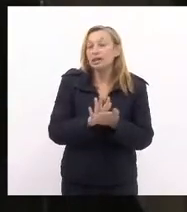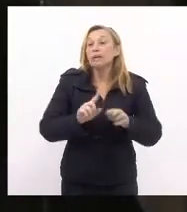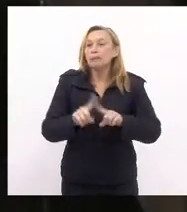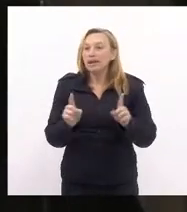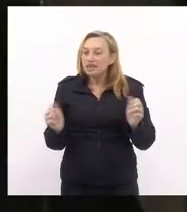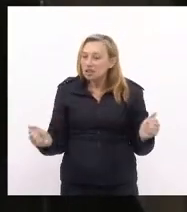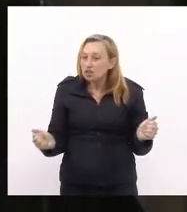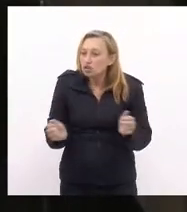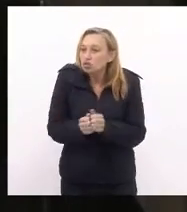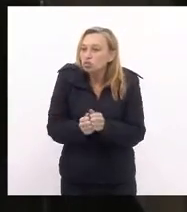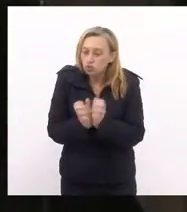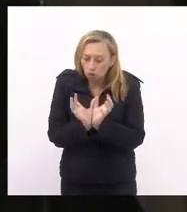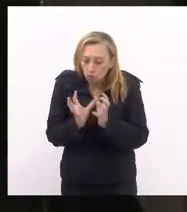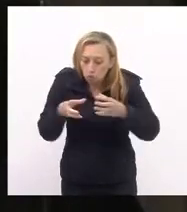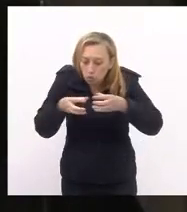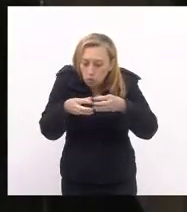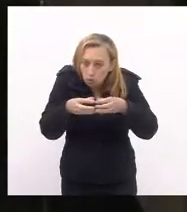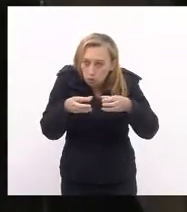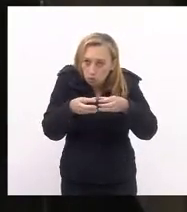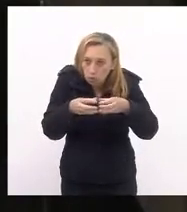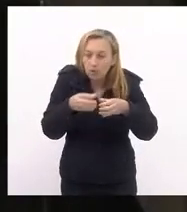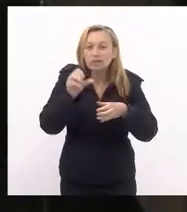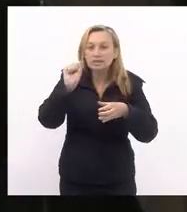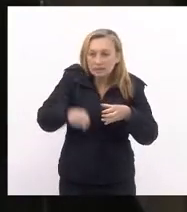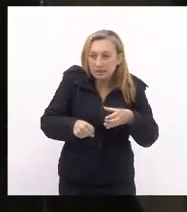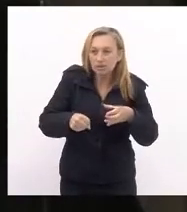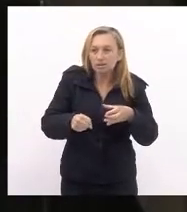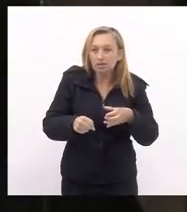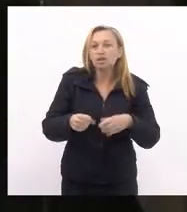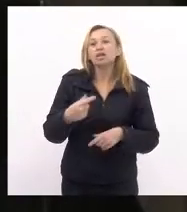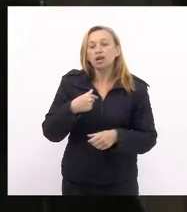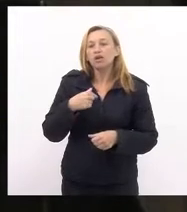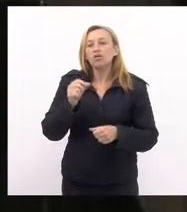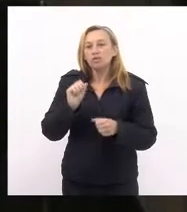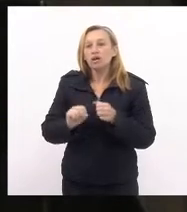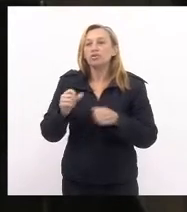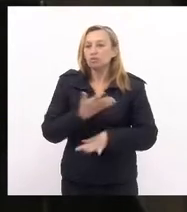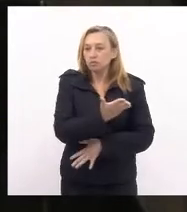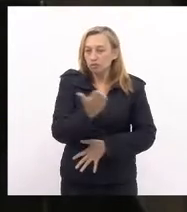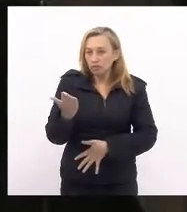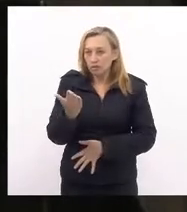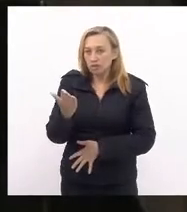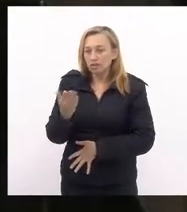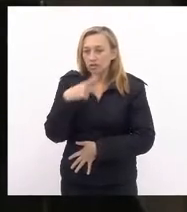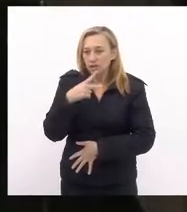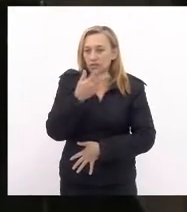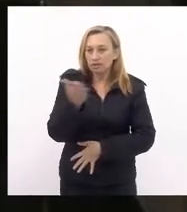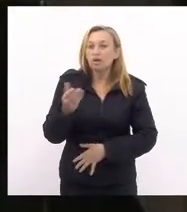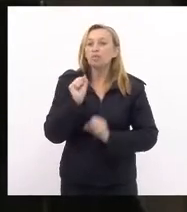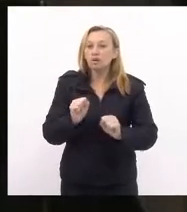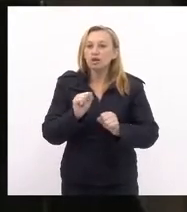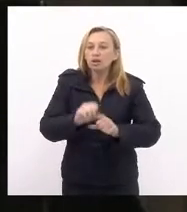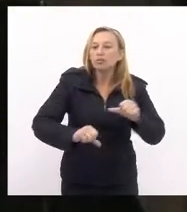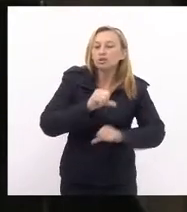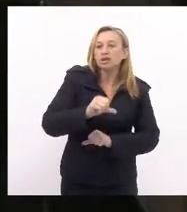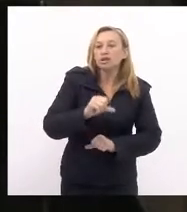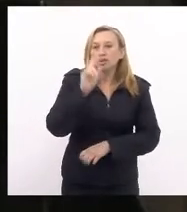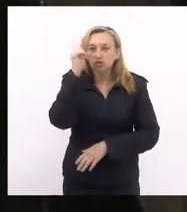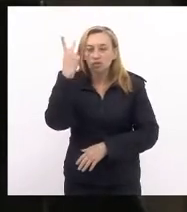Mas quando se trata de um grupo, sim, hoje eu falo com os senhores, podemos mudar uma história.